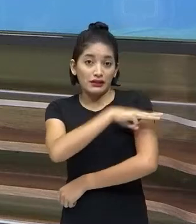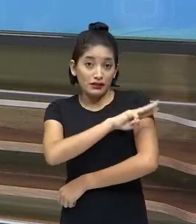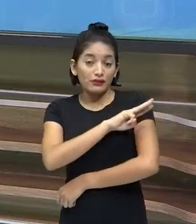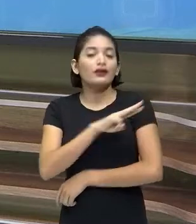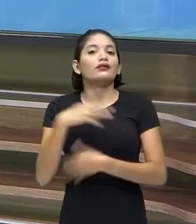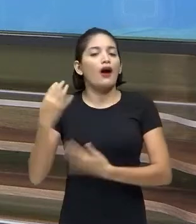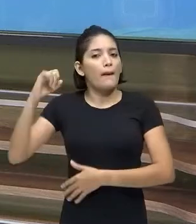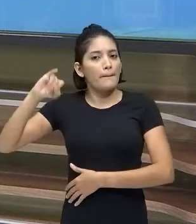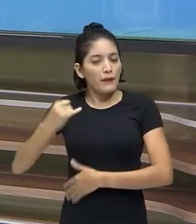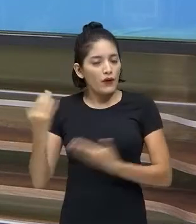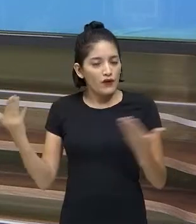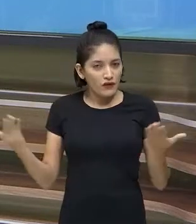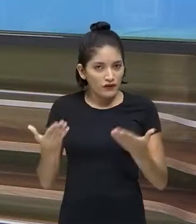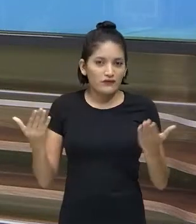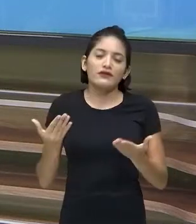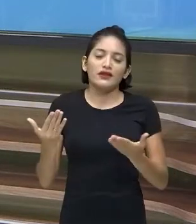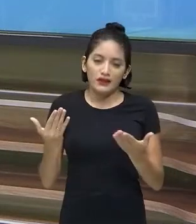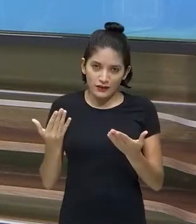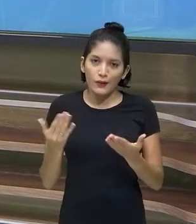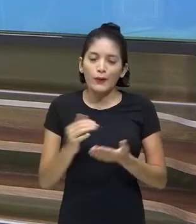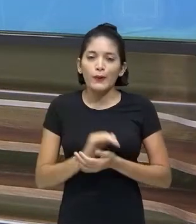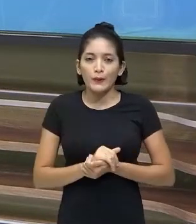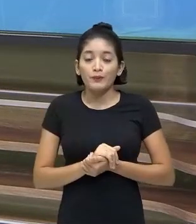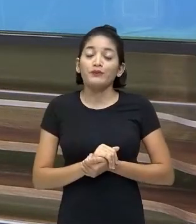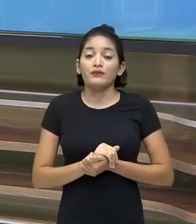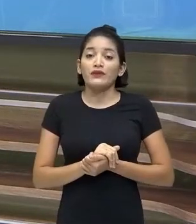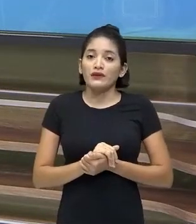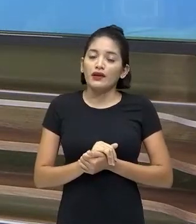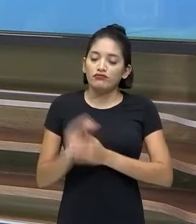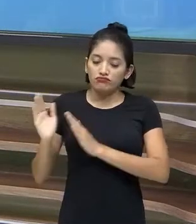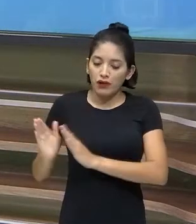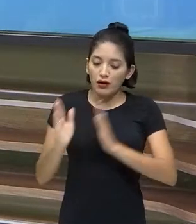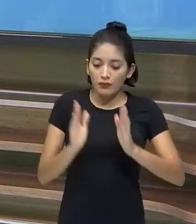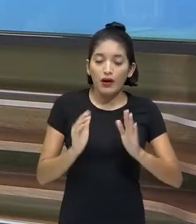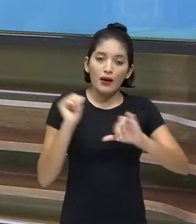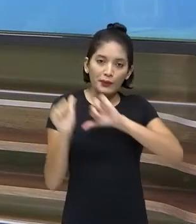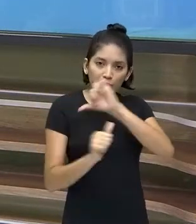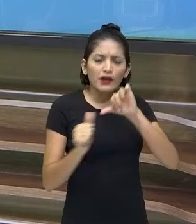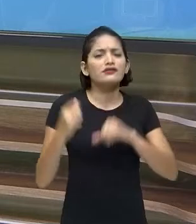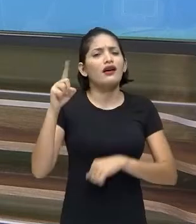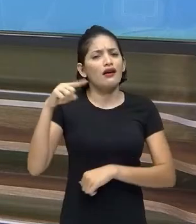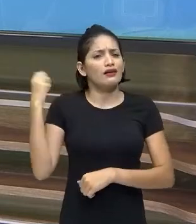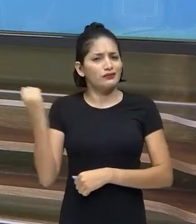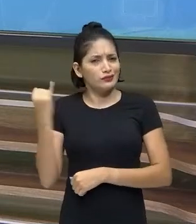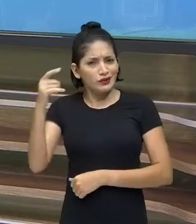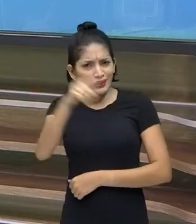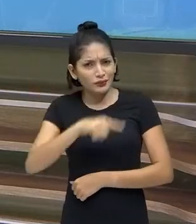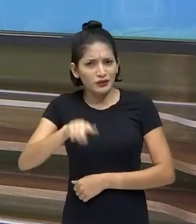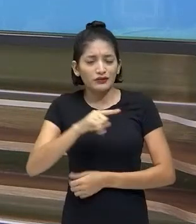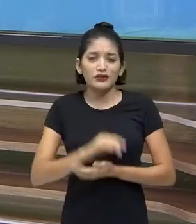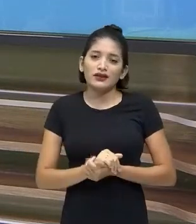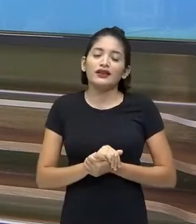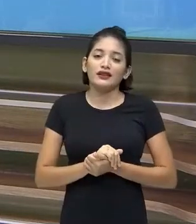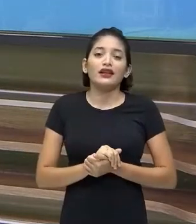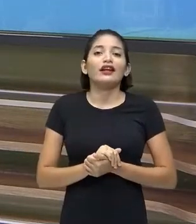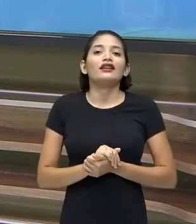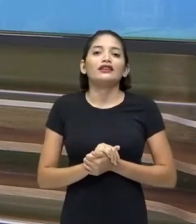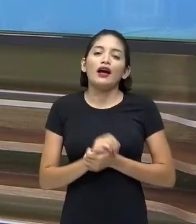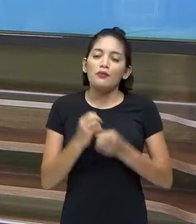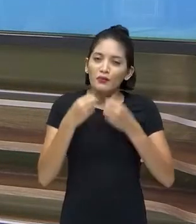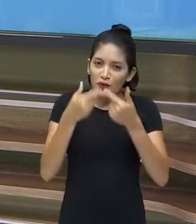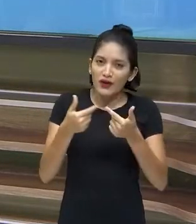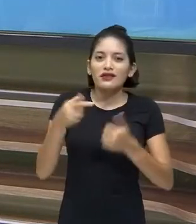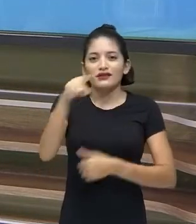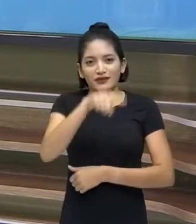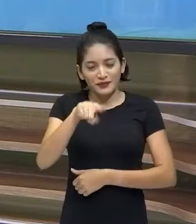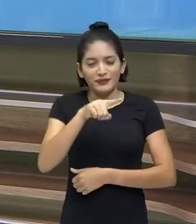aproveitem bastante essa base do ensino fundamental, que essa transição para o ensino médio é muito importante para vocês. Já sucesso aí no SADEAM de vocês,